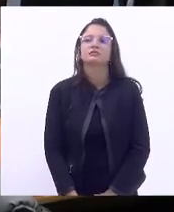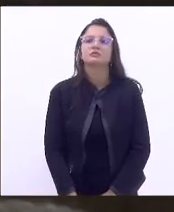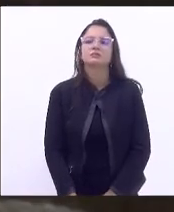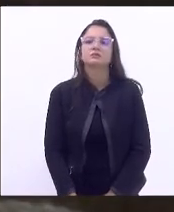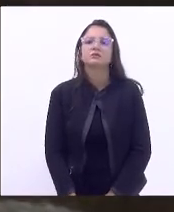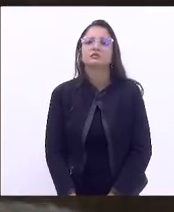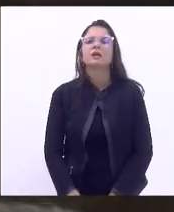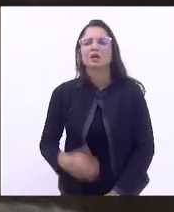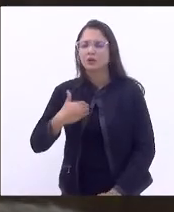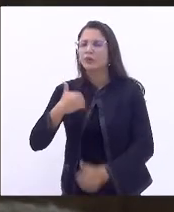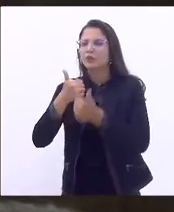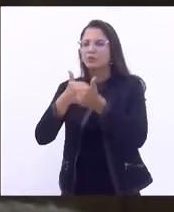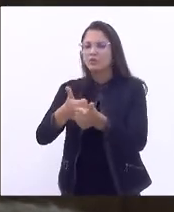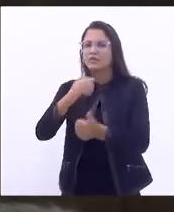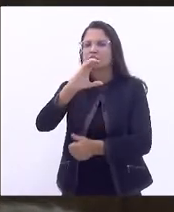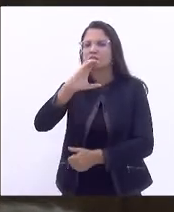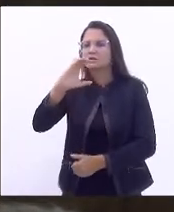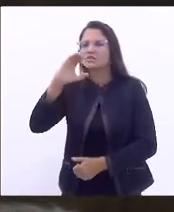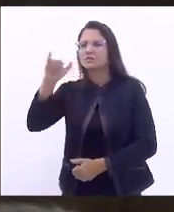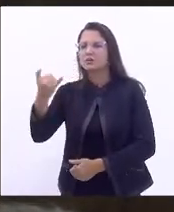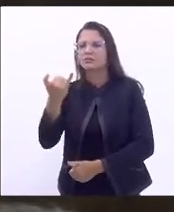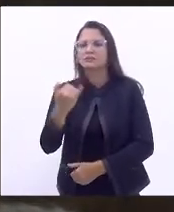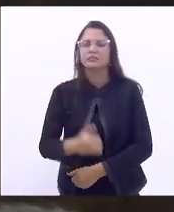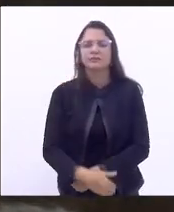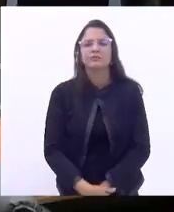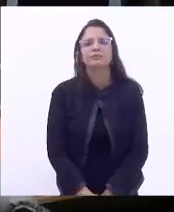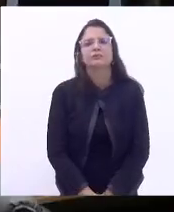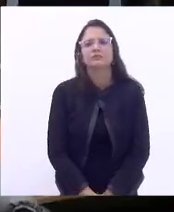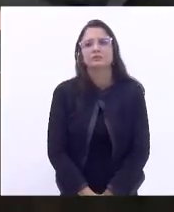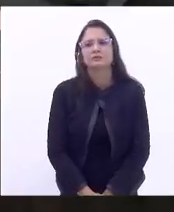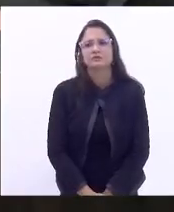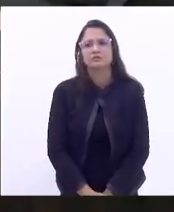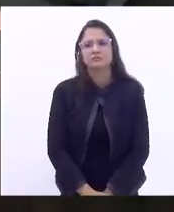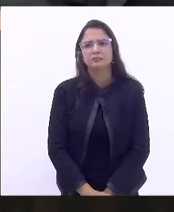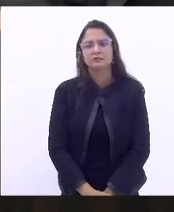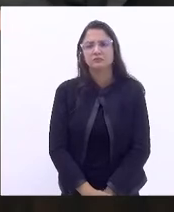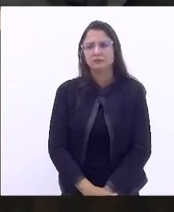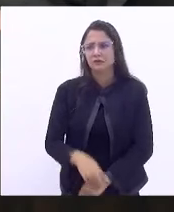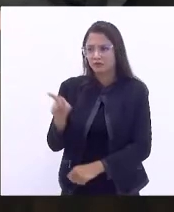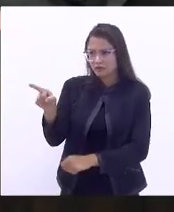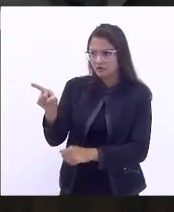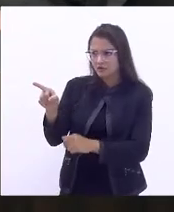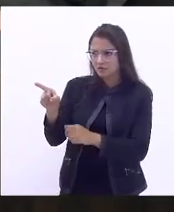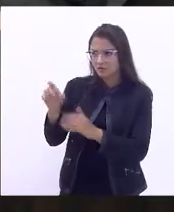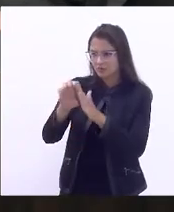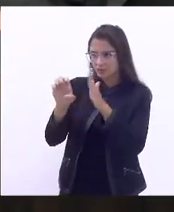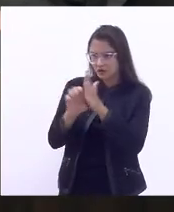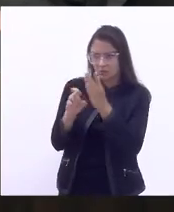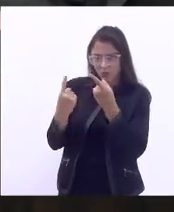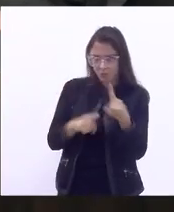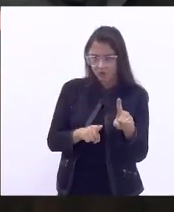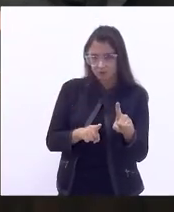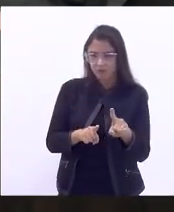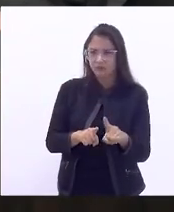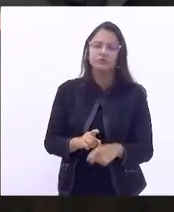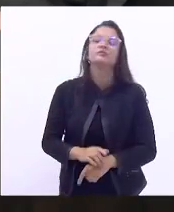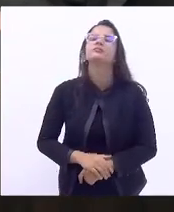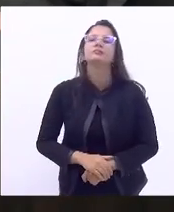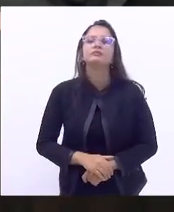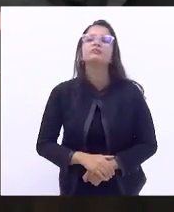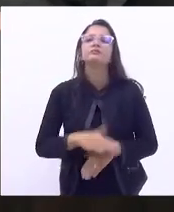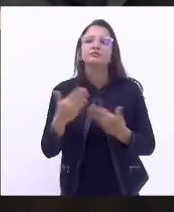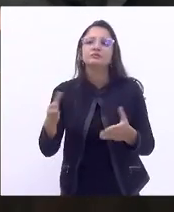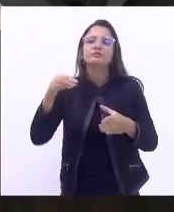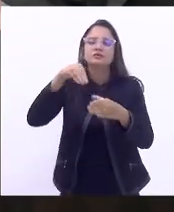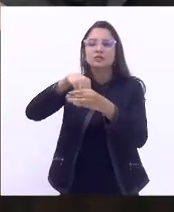Acompanha a CCJ, senhor presidente. Vossa Excelência deu contrário a todas as emendas, é isso? Então, em votação,